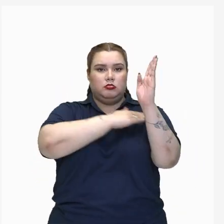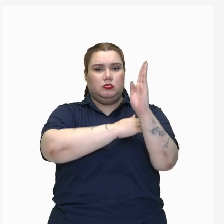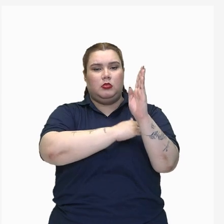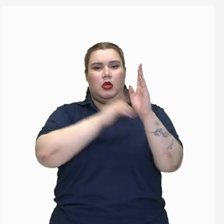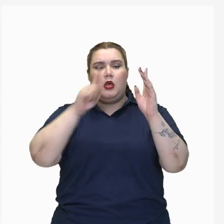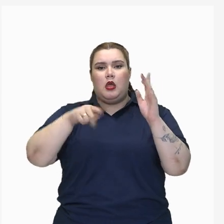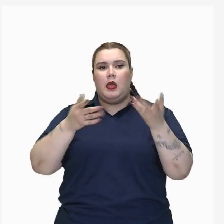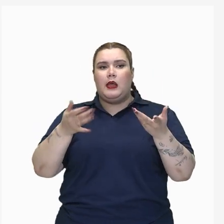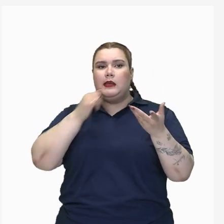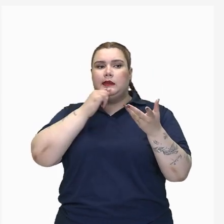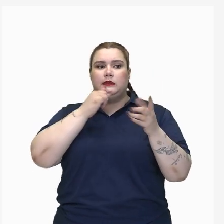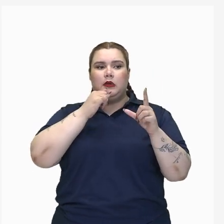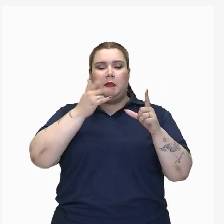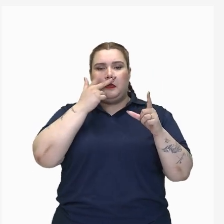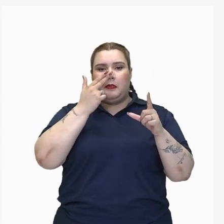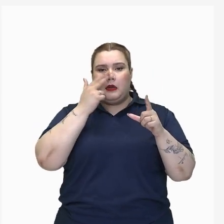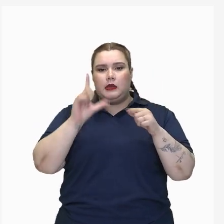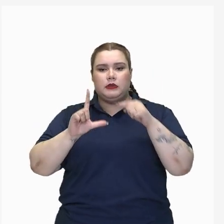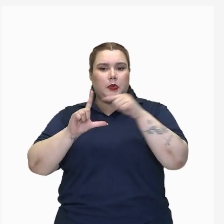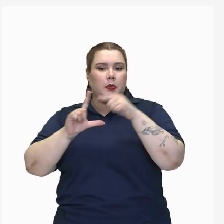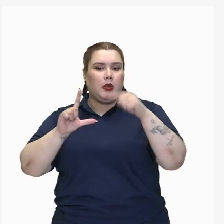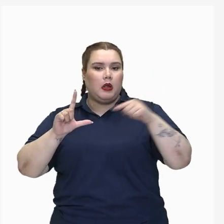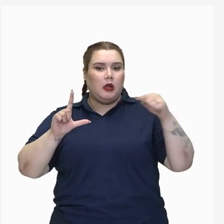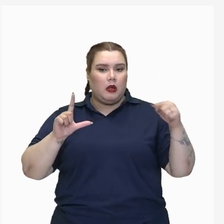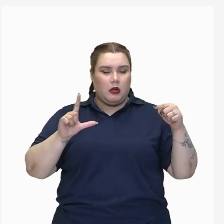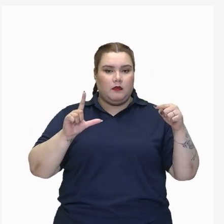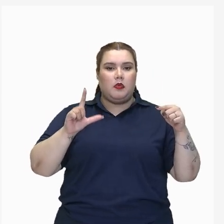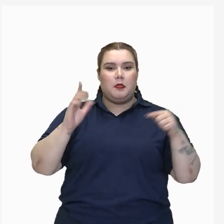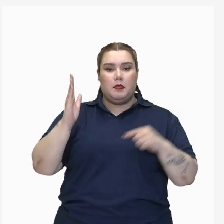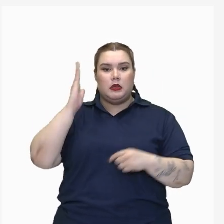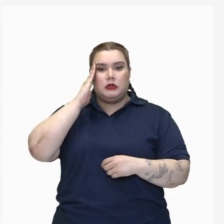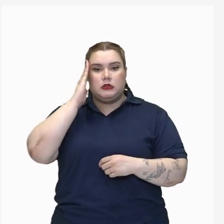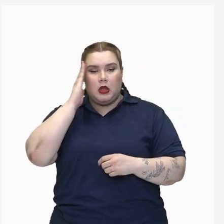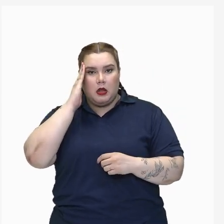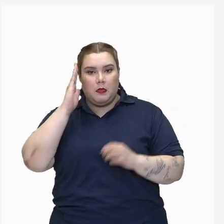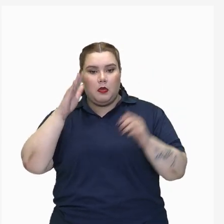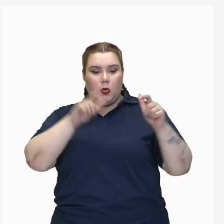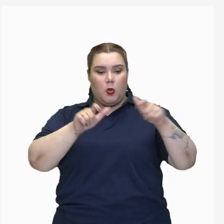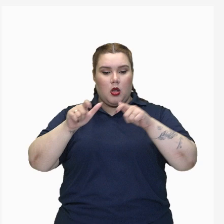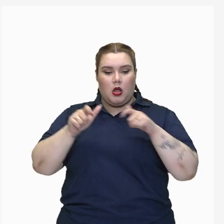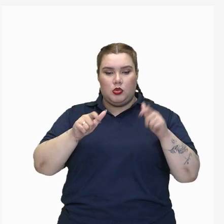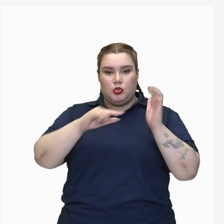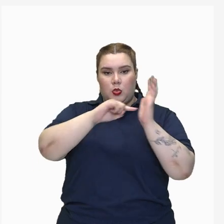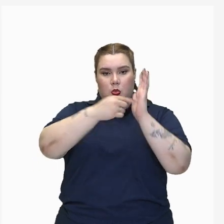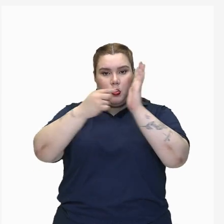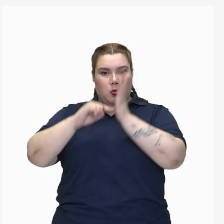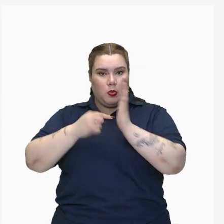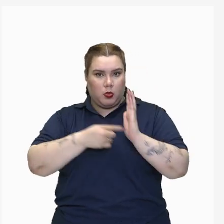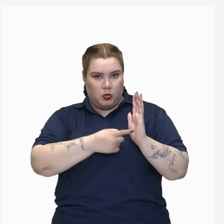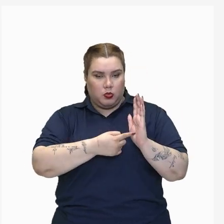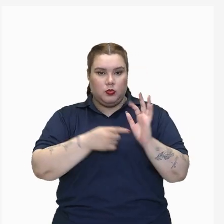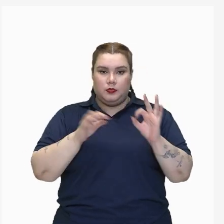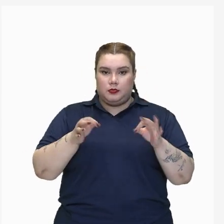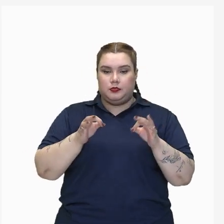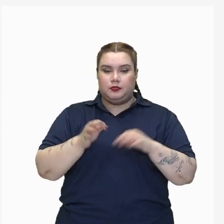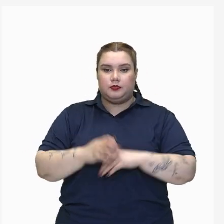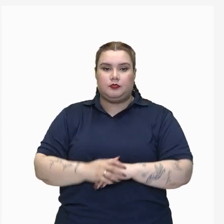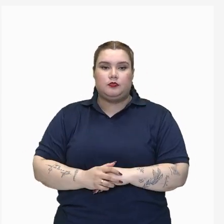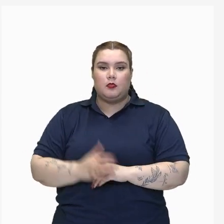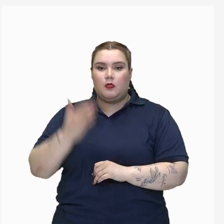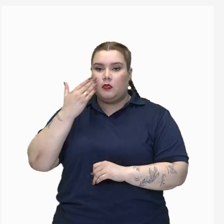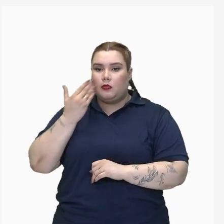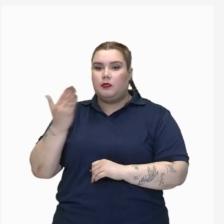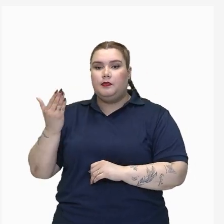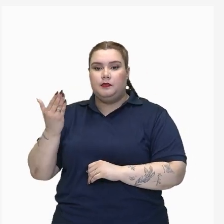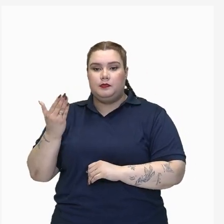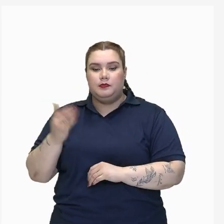que nos ajuda a identificar a posição dos pontos, tá bom? Então, olha só, eu